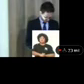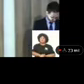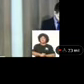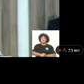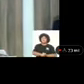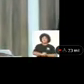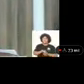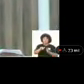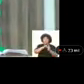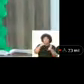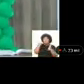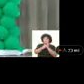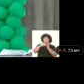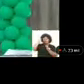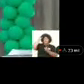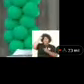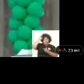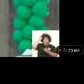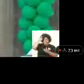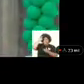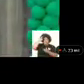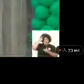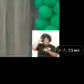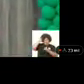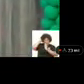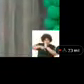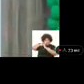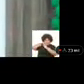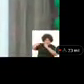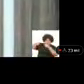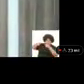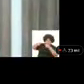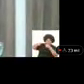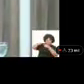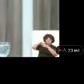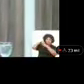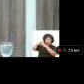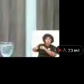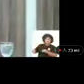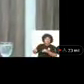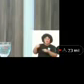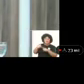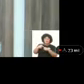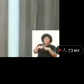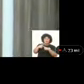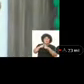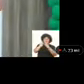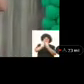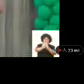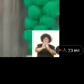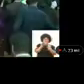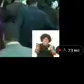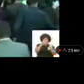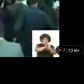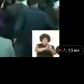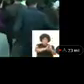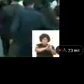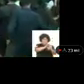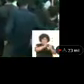de Satanás vai cair por terra. Porque as portas do inferno não prevalecerão contra a igreja do